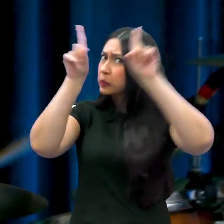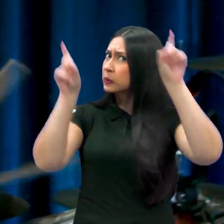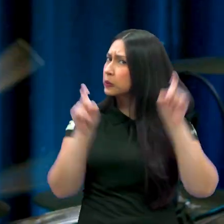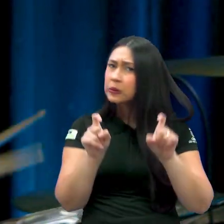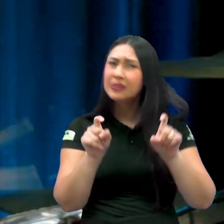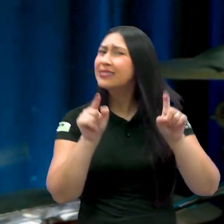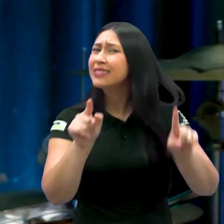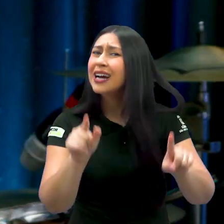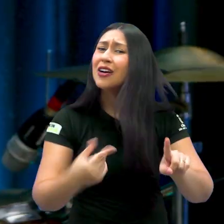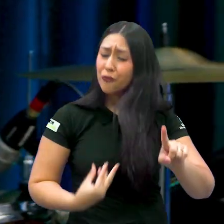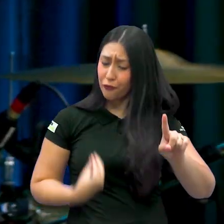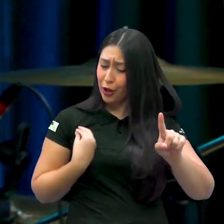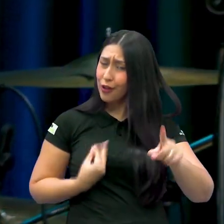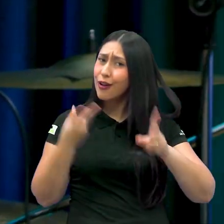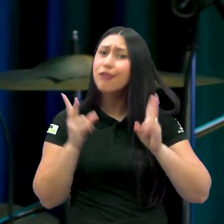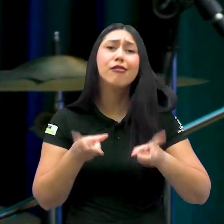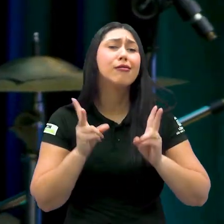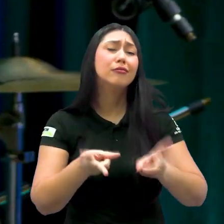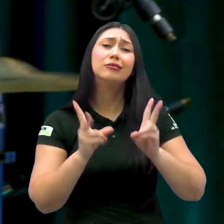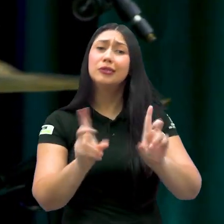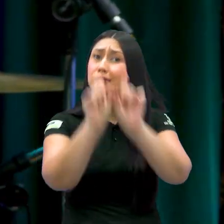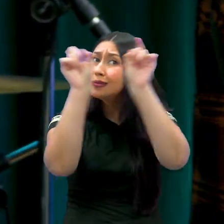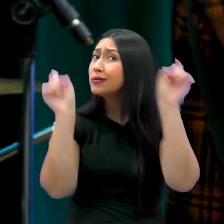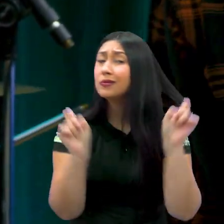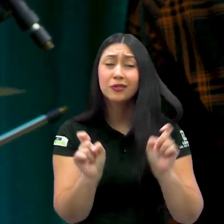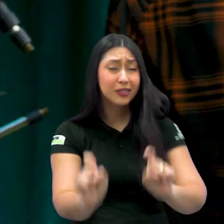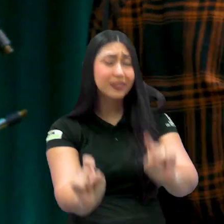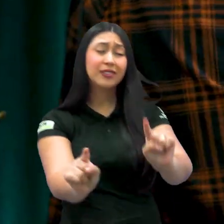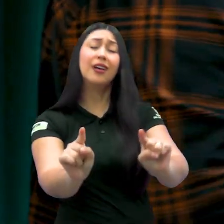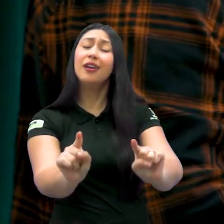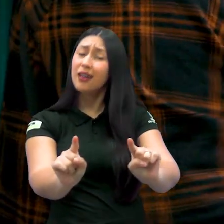seguinte? O dia seguinte.